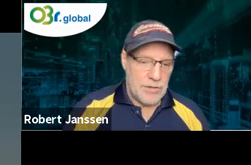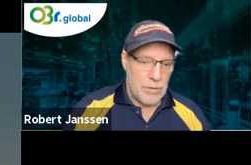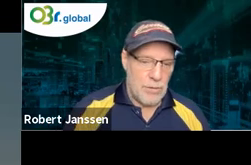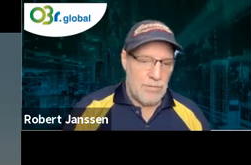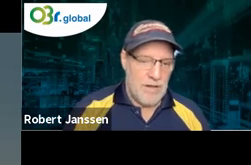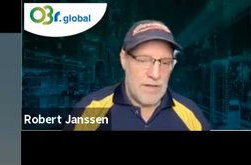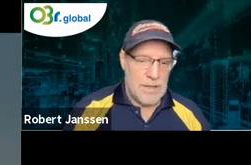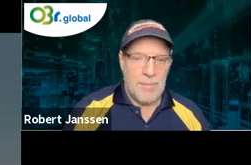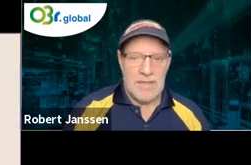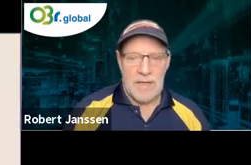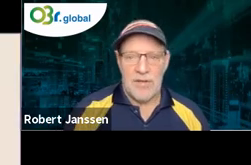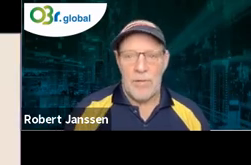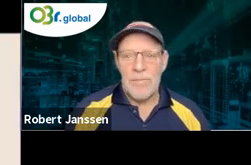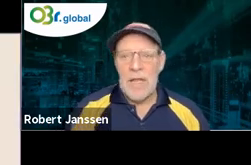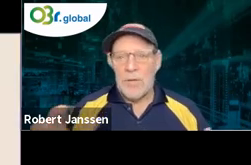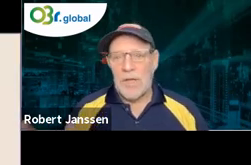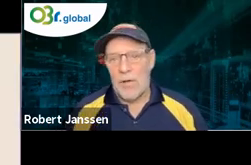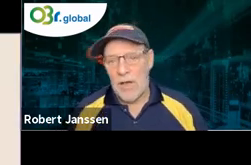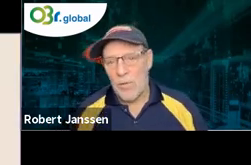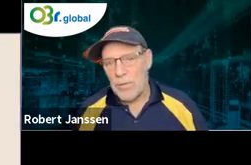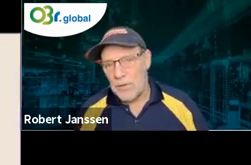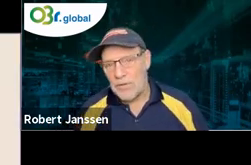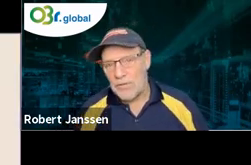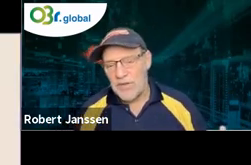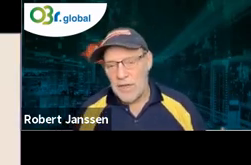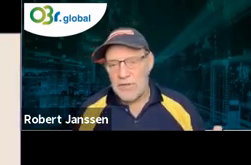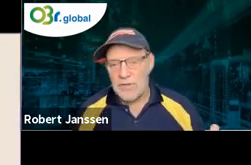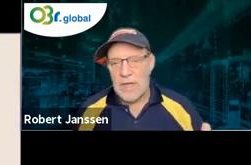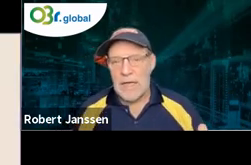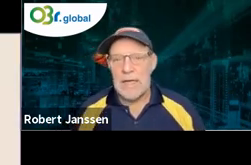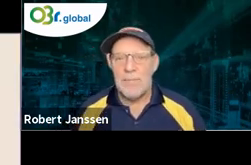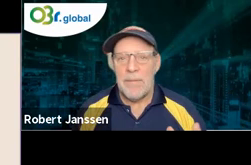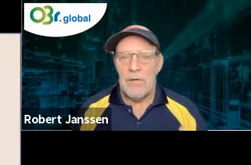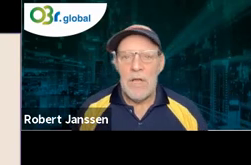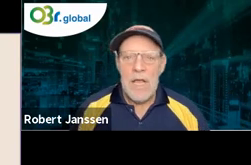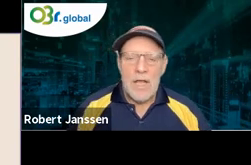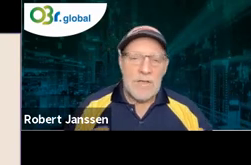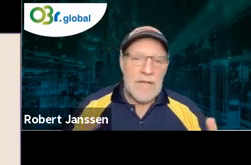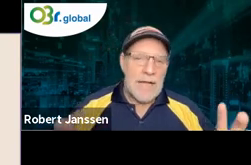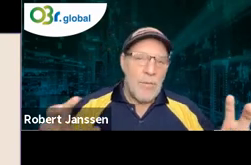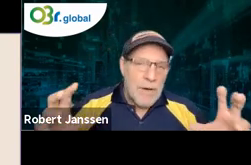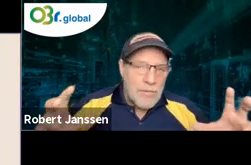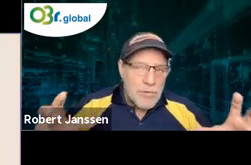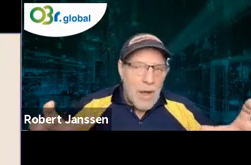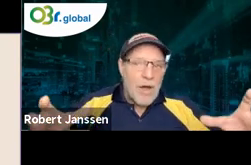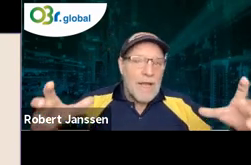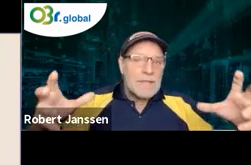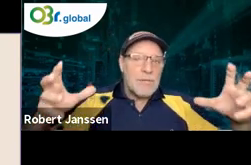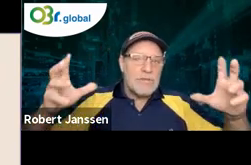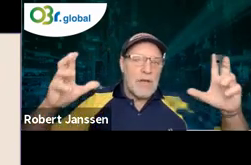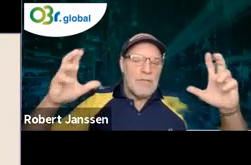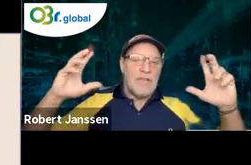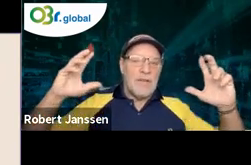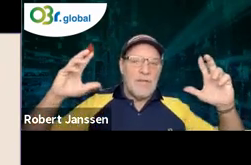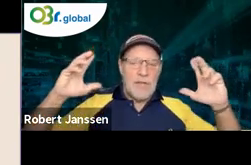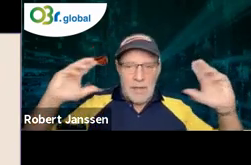Rapidamente, e deixa eu fazer aqui uma apresentação do que eu quero cobrir hoje com vocês. Primeiro, eu vou dar aqui um pano de fundo maior ainda